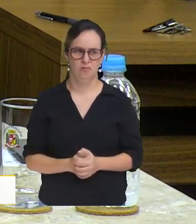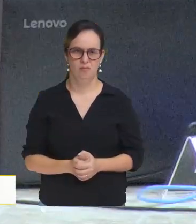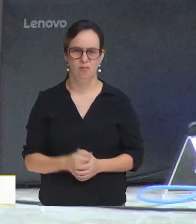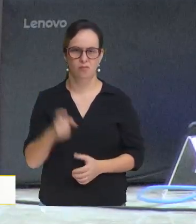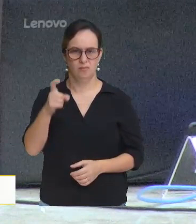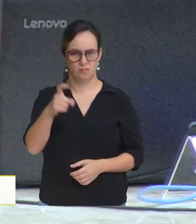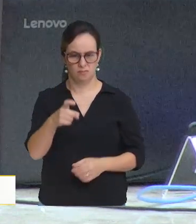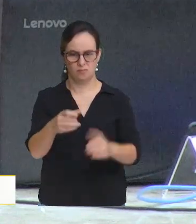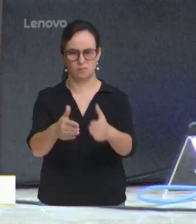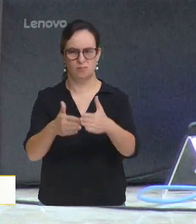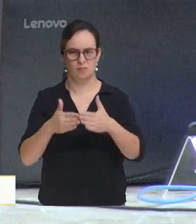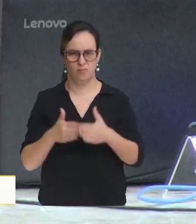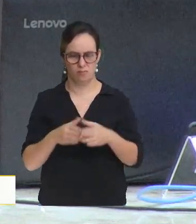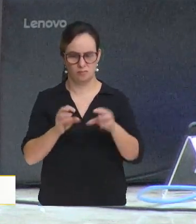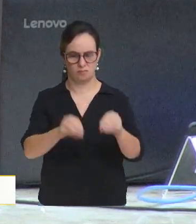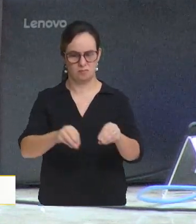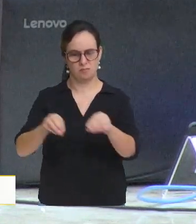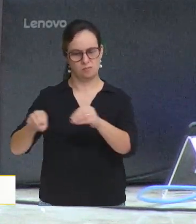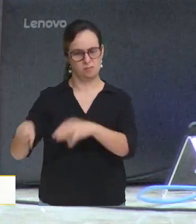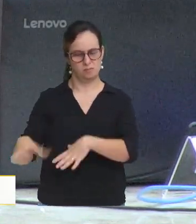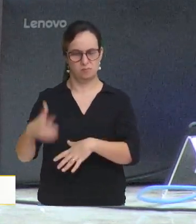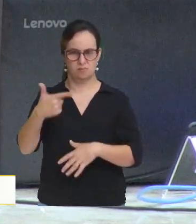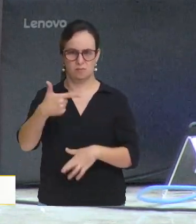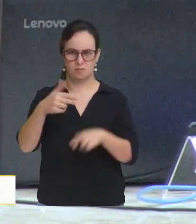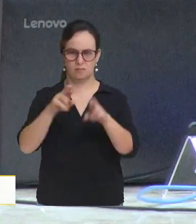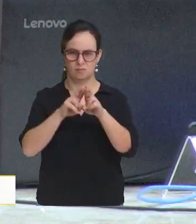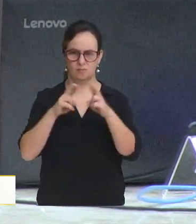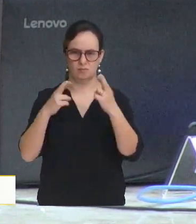adiamento desse projeto por duas sessões.